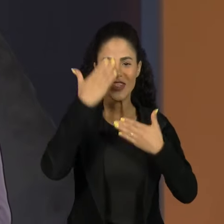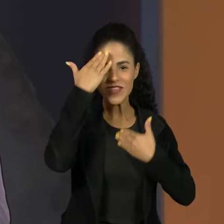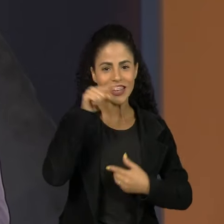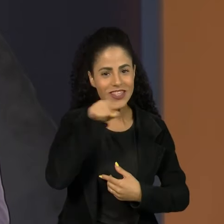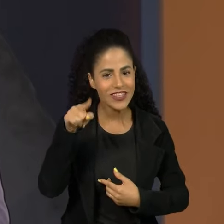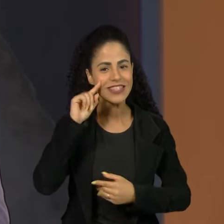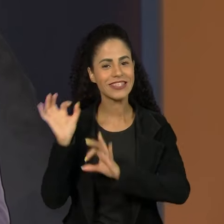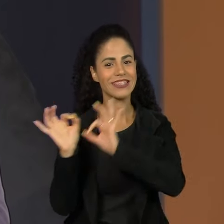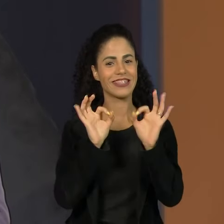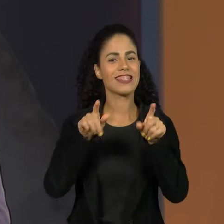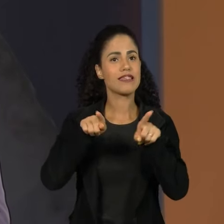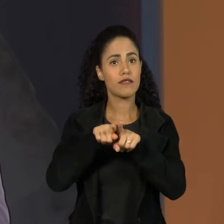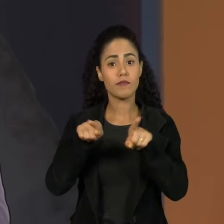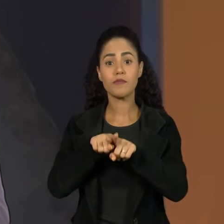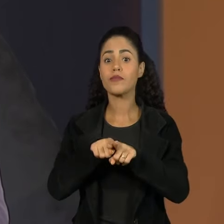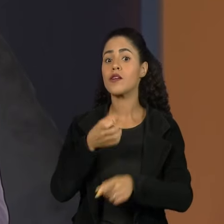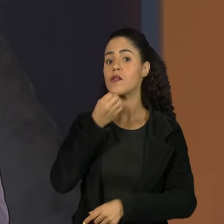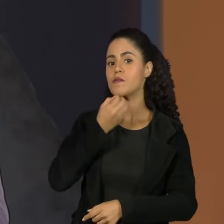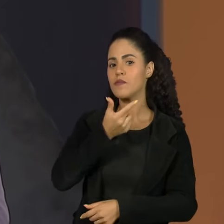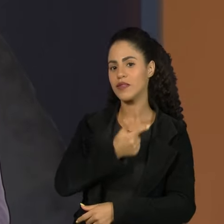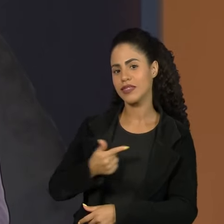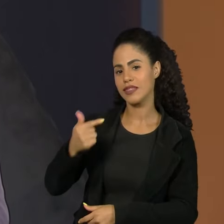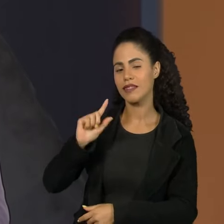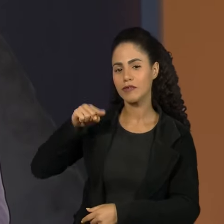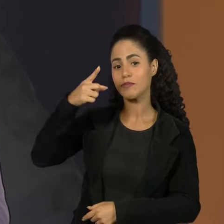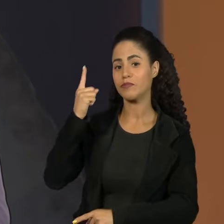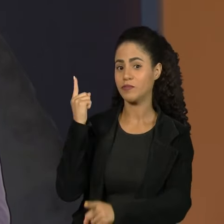pela sua audiência. Tenham todos uma ótima semana e